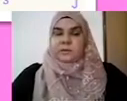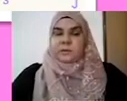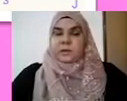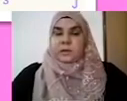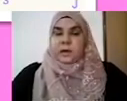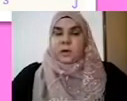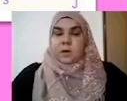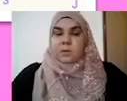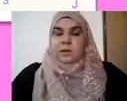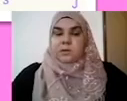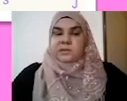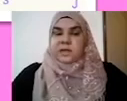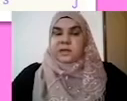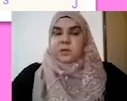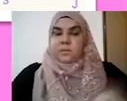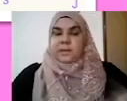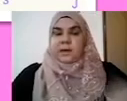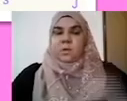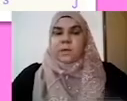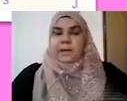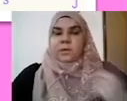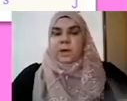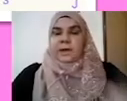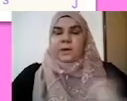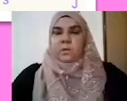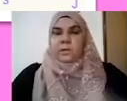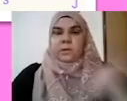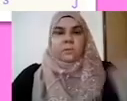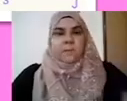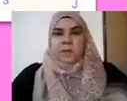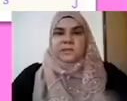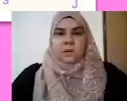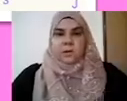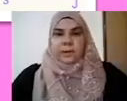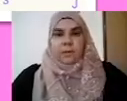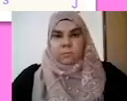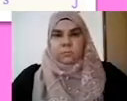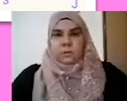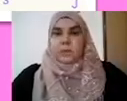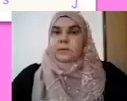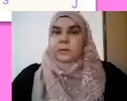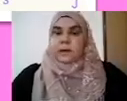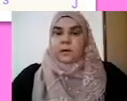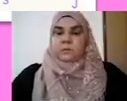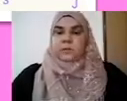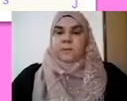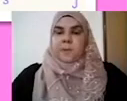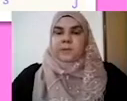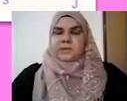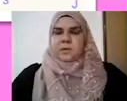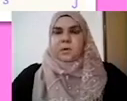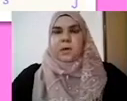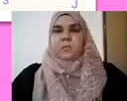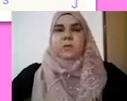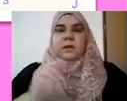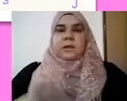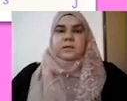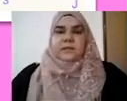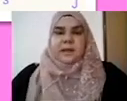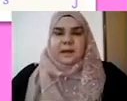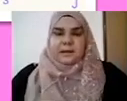graus? Como que eu sei que o B é com L e o A é com I? Não pode ser qualquer um? Não, não pode ser qualquer